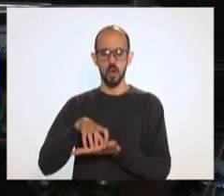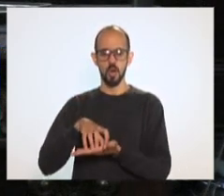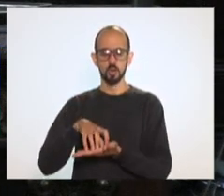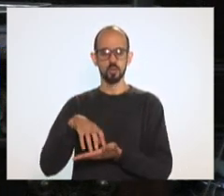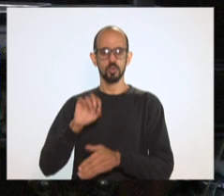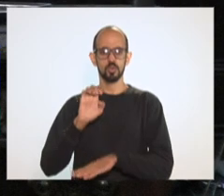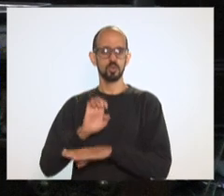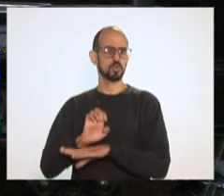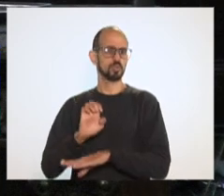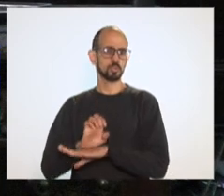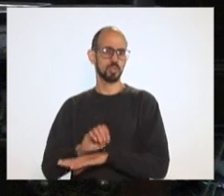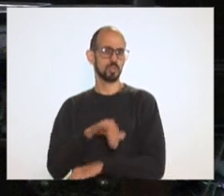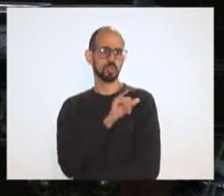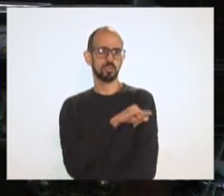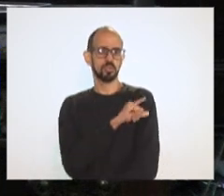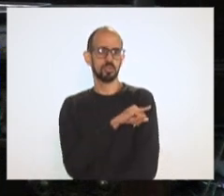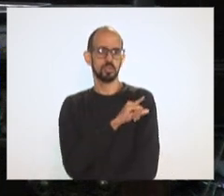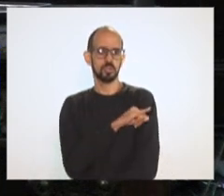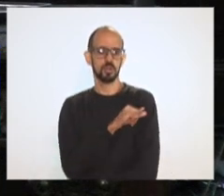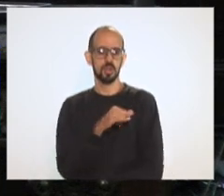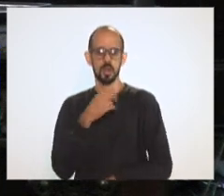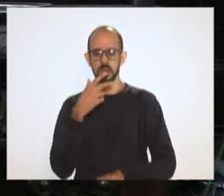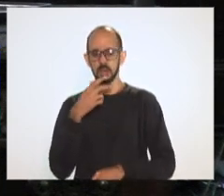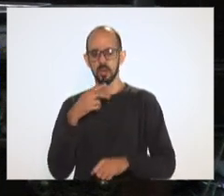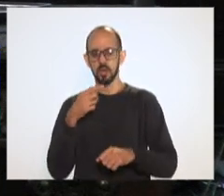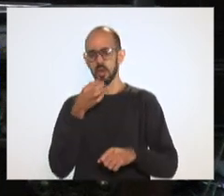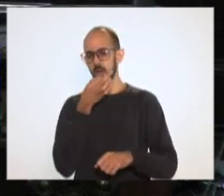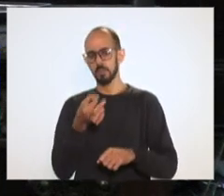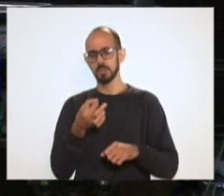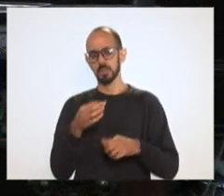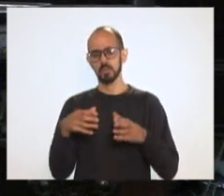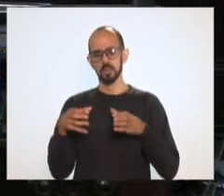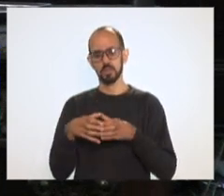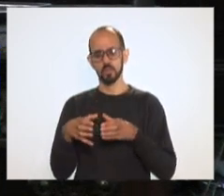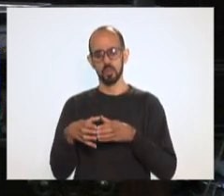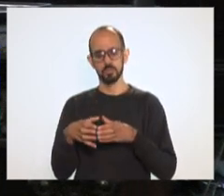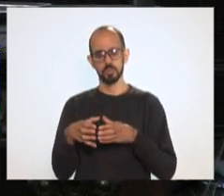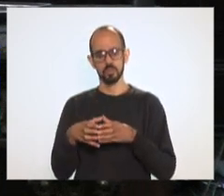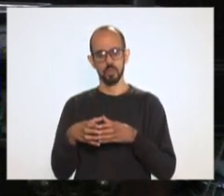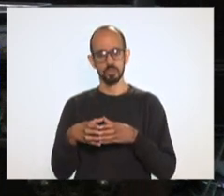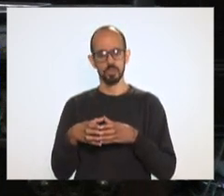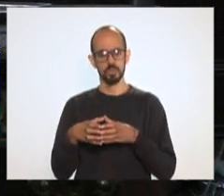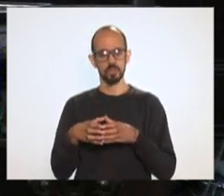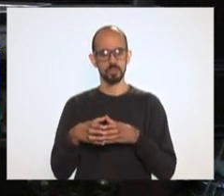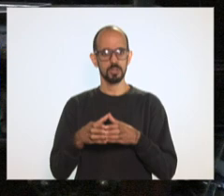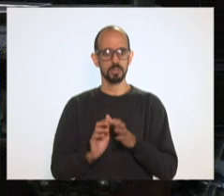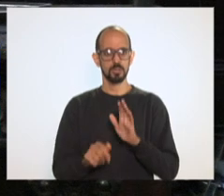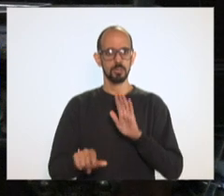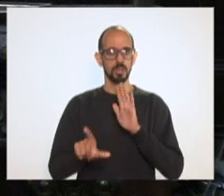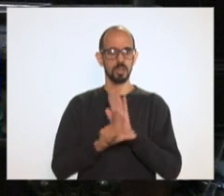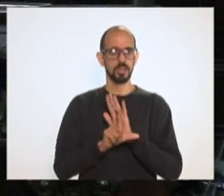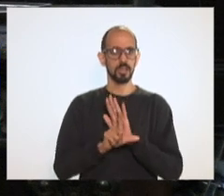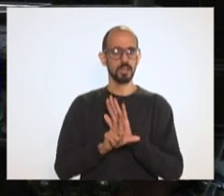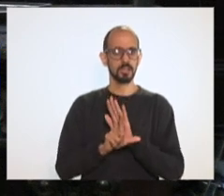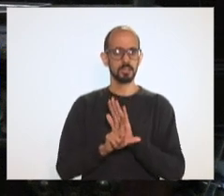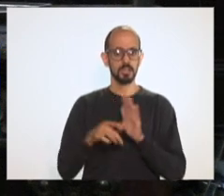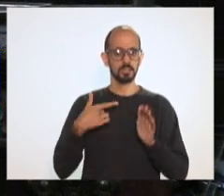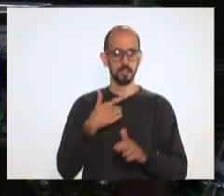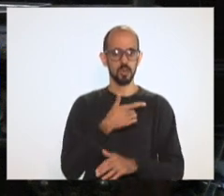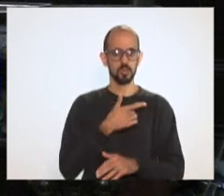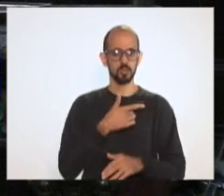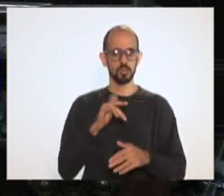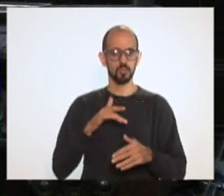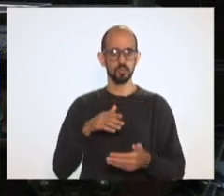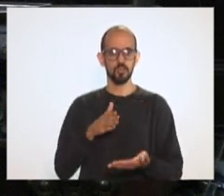estado do Rio de Janeiro pareceres das comissões da comissão de constituição pela legalidade saúde favorável de orçamento financeiro